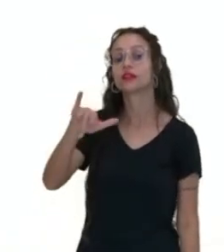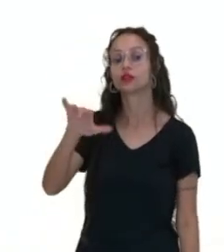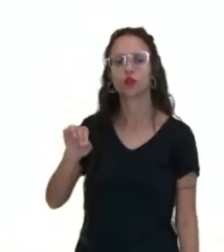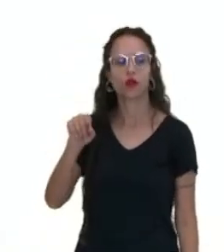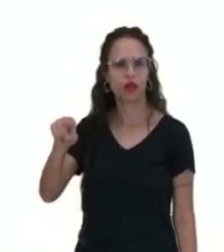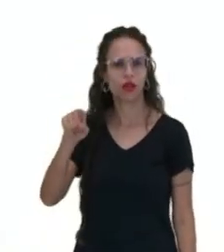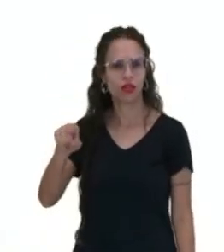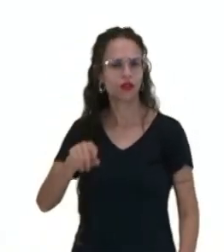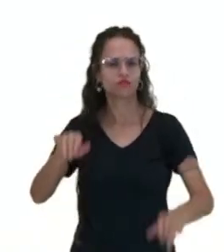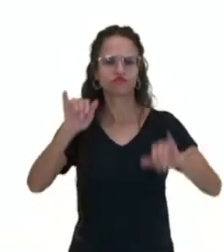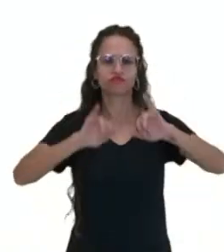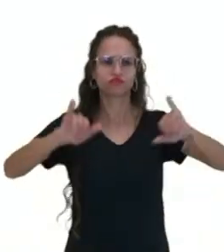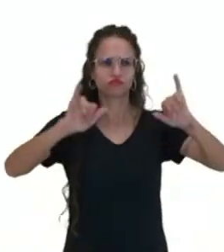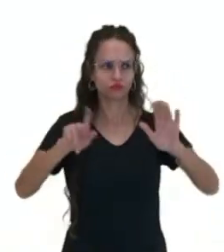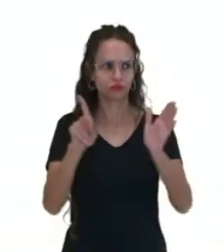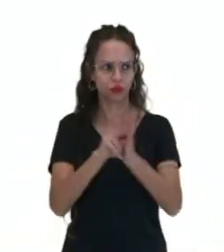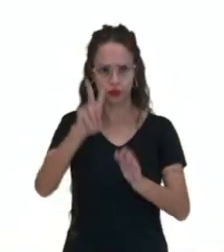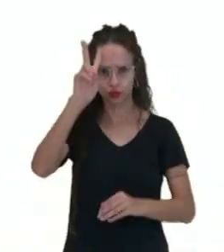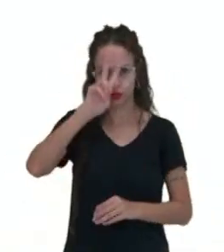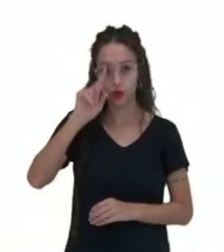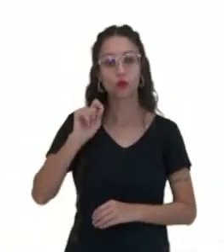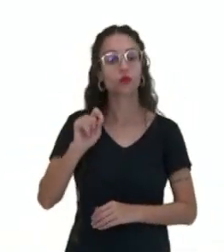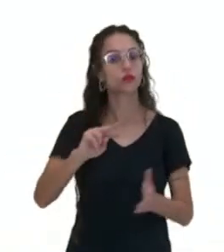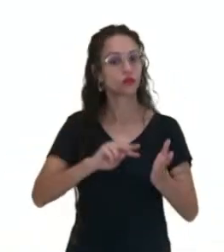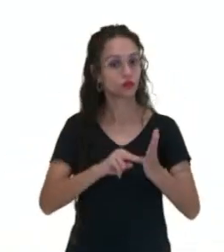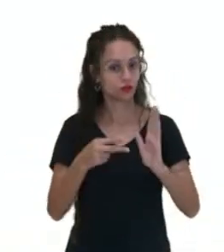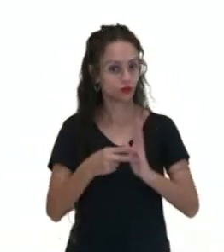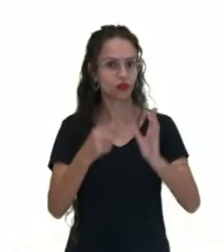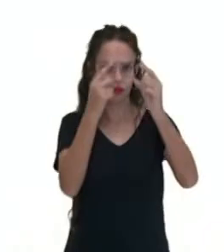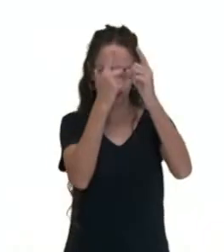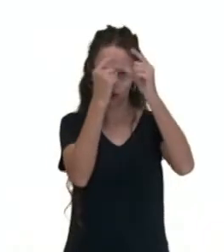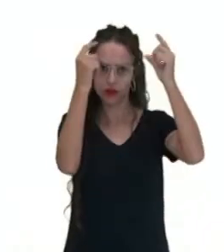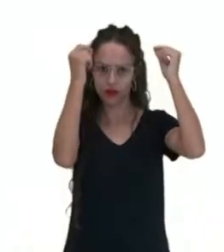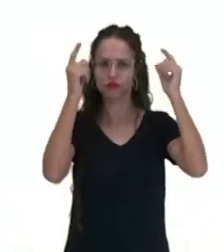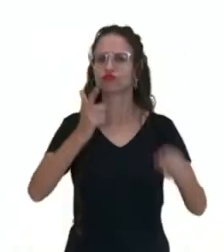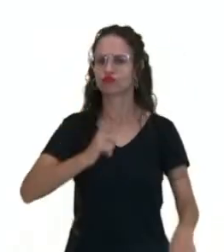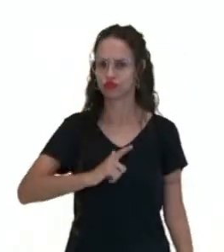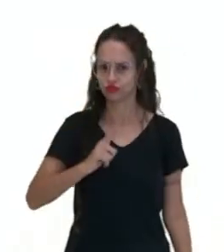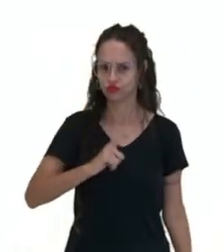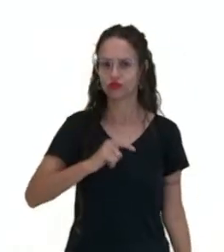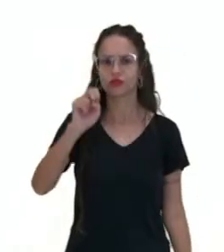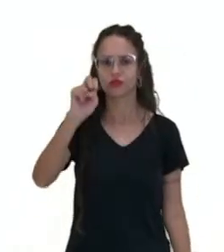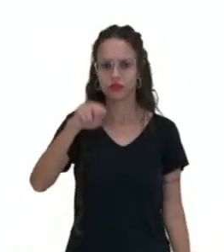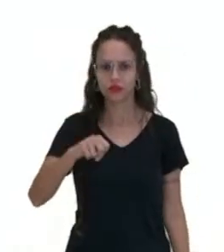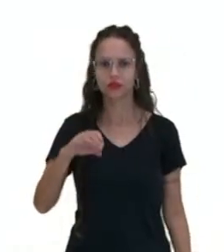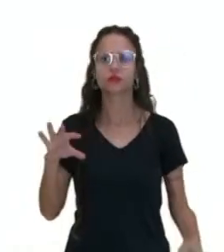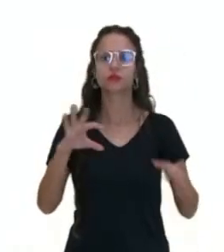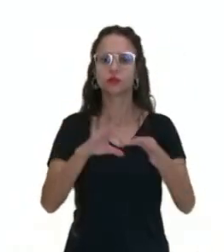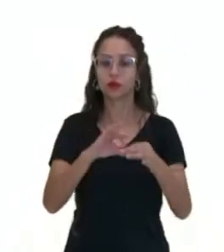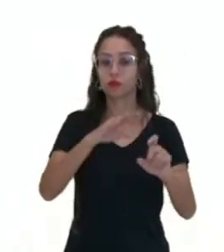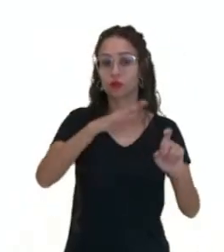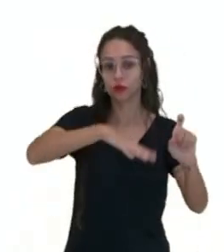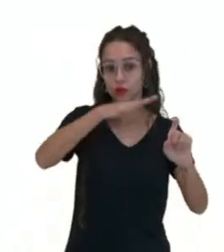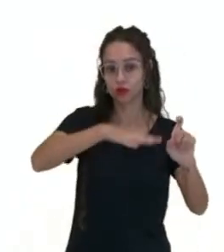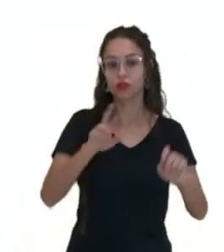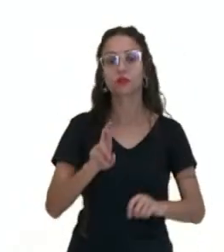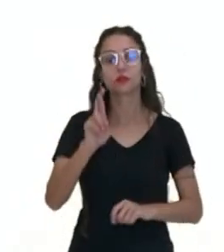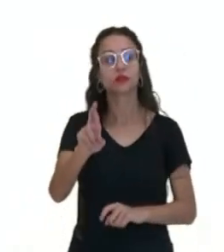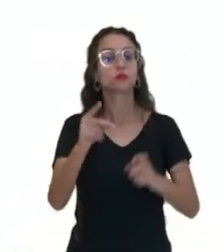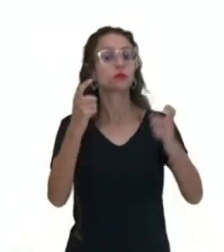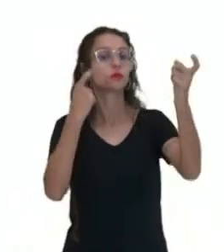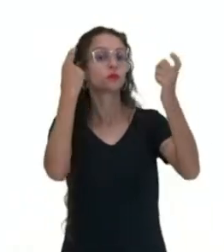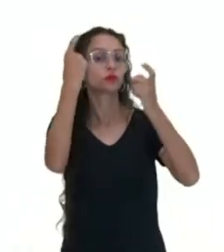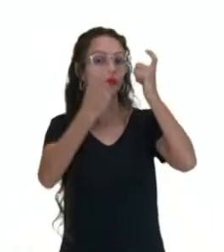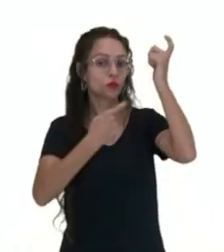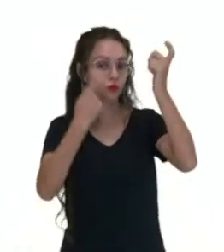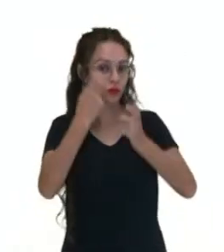significa proclamadora. O que representa que os gregos tinham, sim, através da mitologia representando isso, né, a